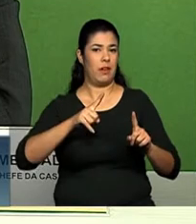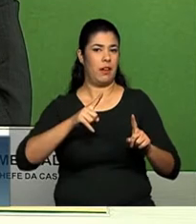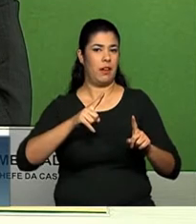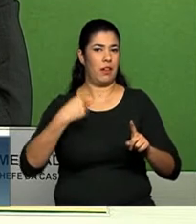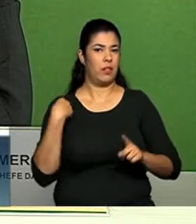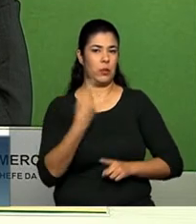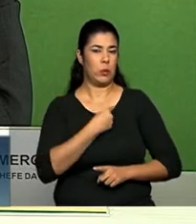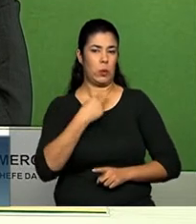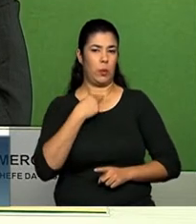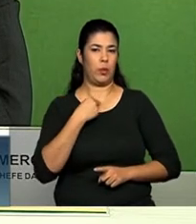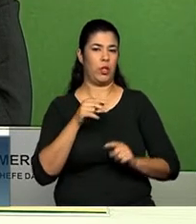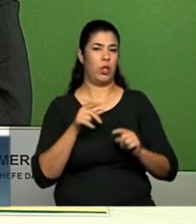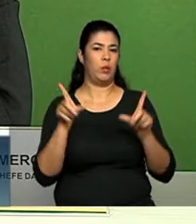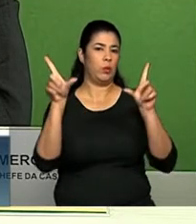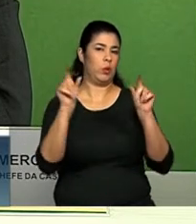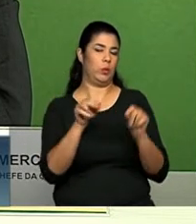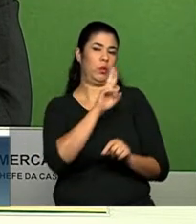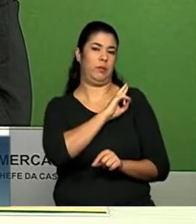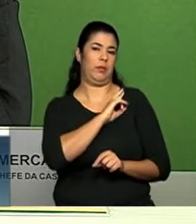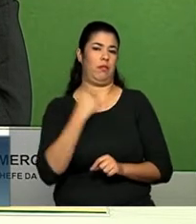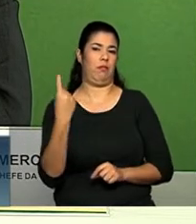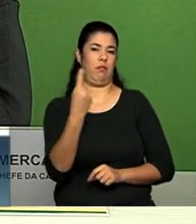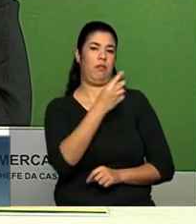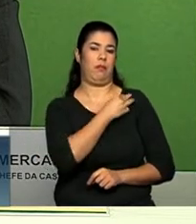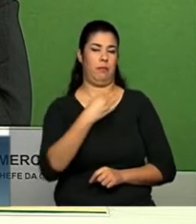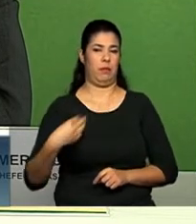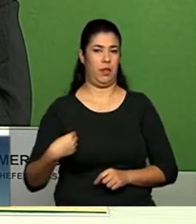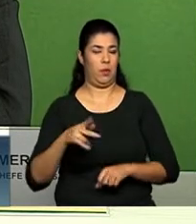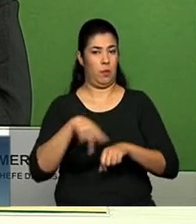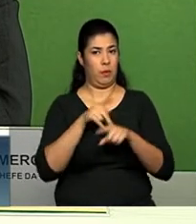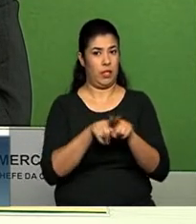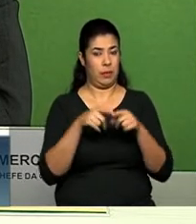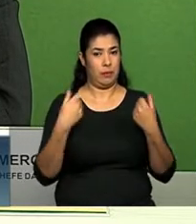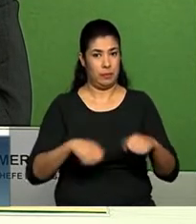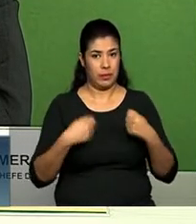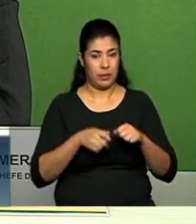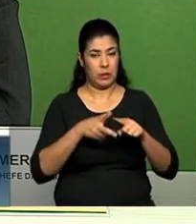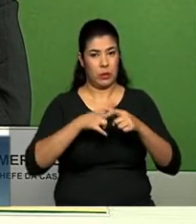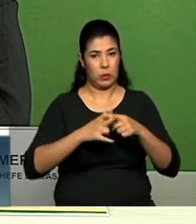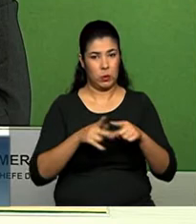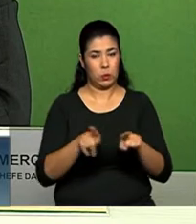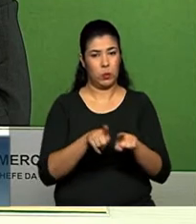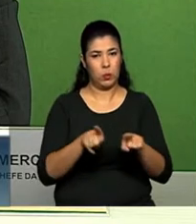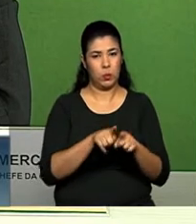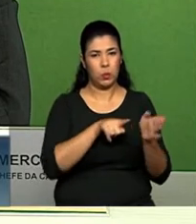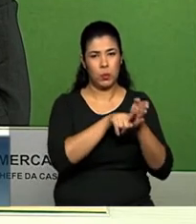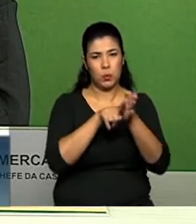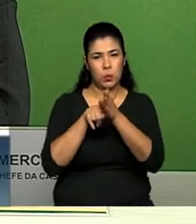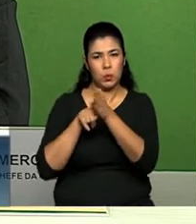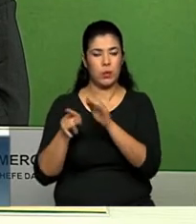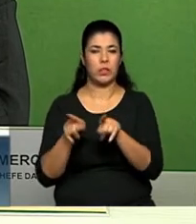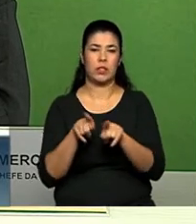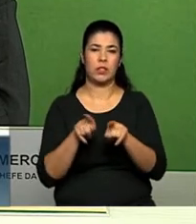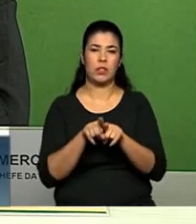responsabilidade, porque para além das agências de risco, o país precisa do ajuste fiscal, precisa olhar para as contas públicas